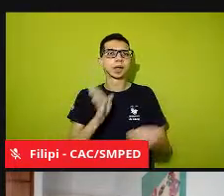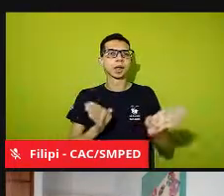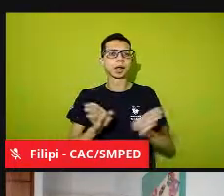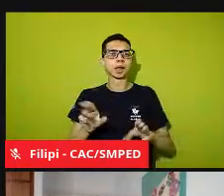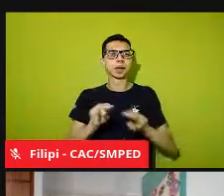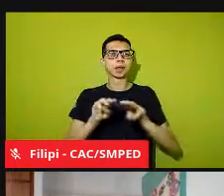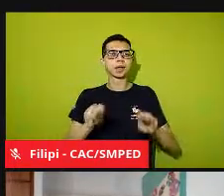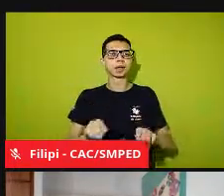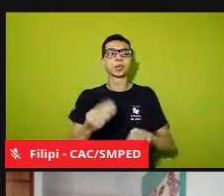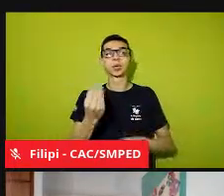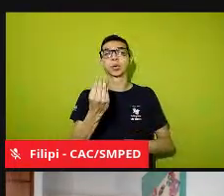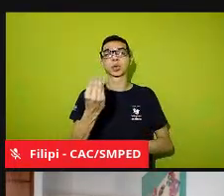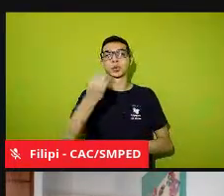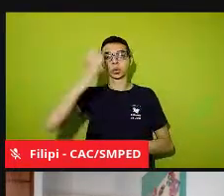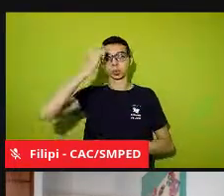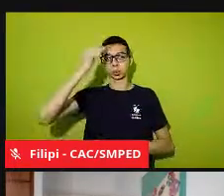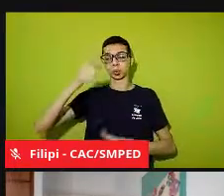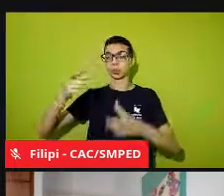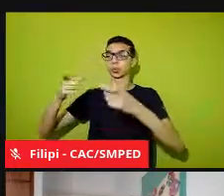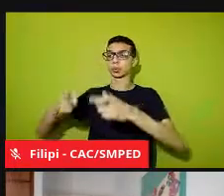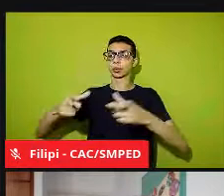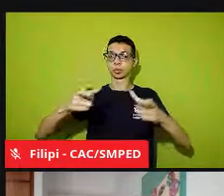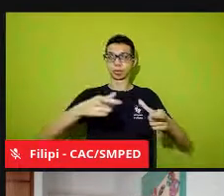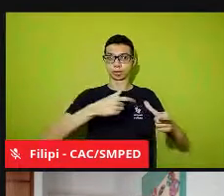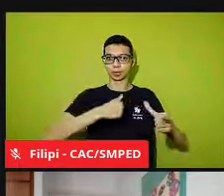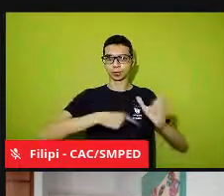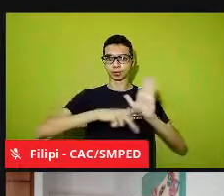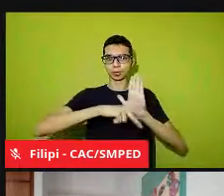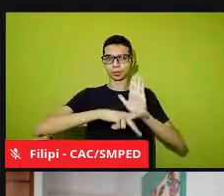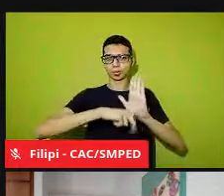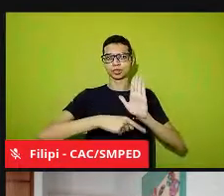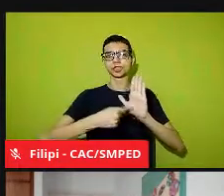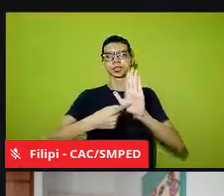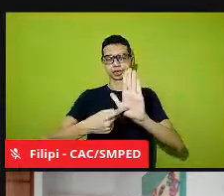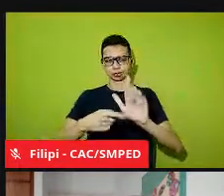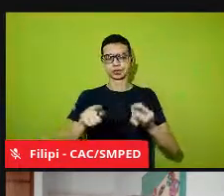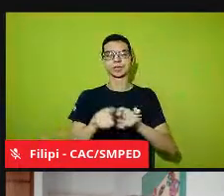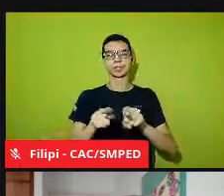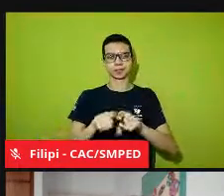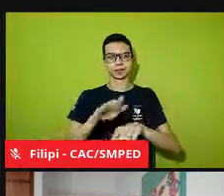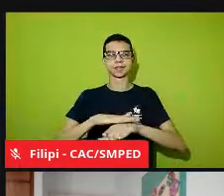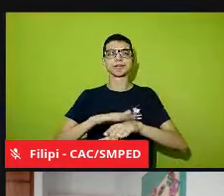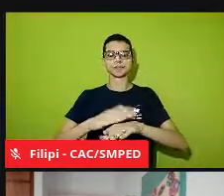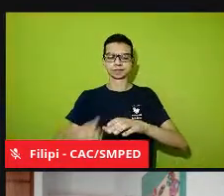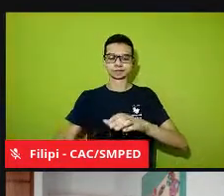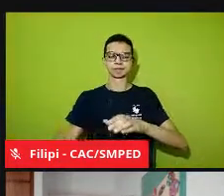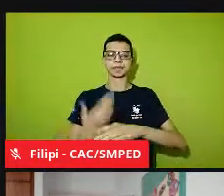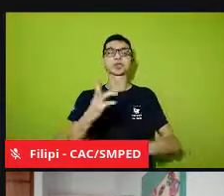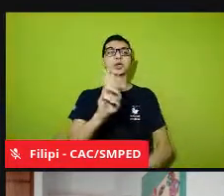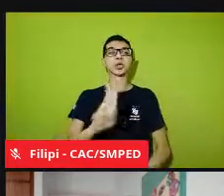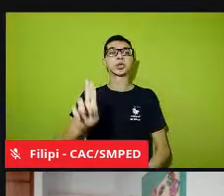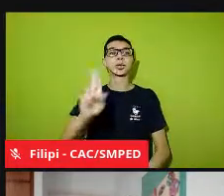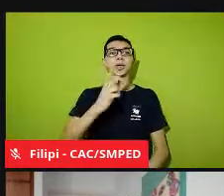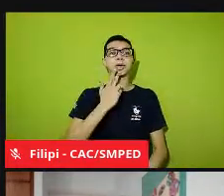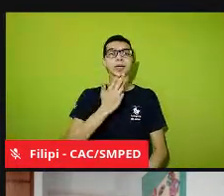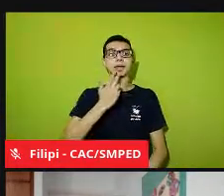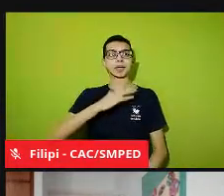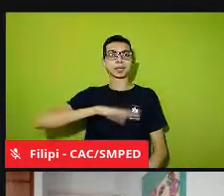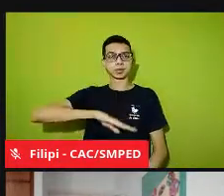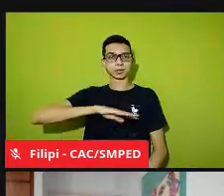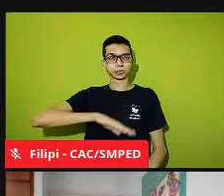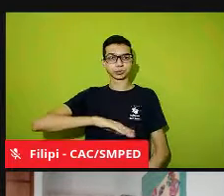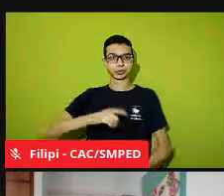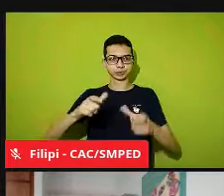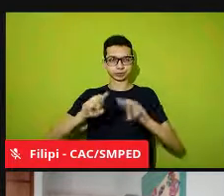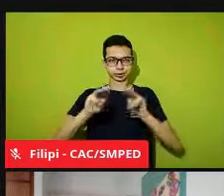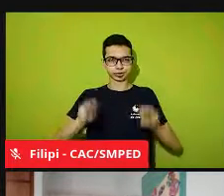cultura? E aí eu trouxe um projeto que também a gente desenvolveu lá no Museu da Língua Portuguesa, né, com o Luiz Soares e mais a equipe da Fundação